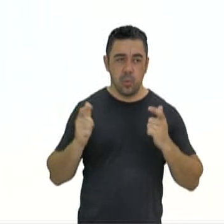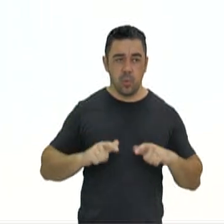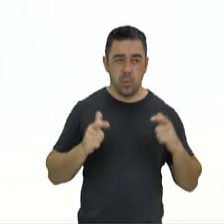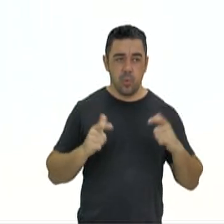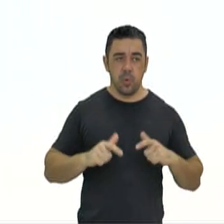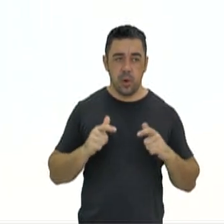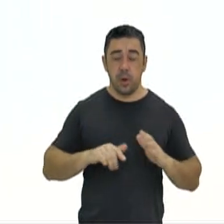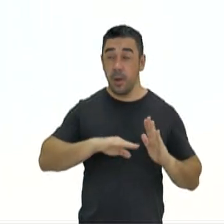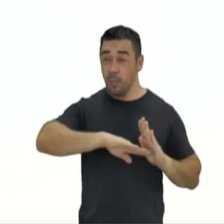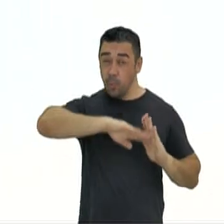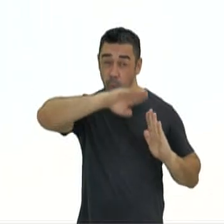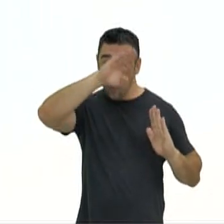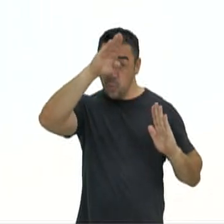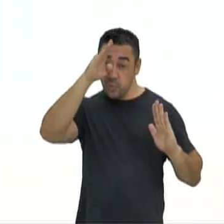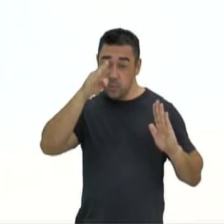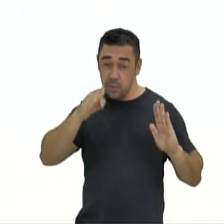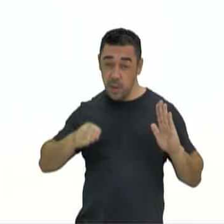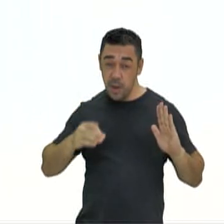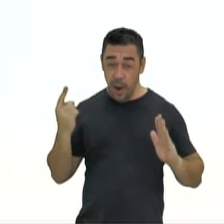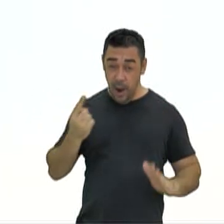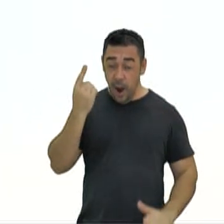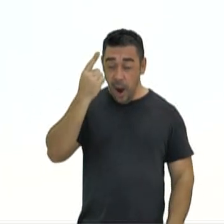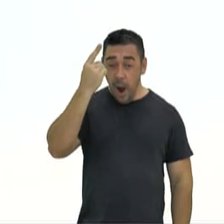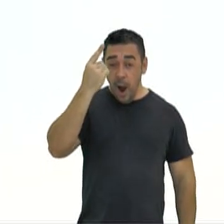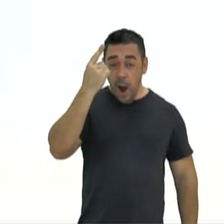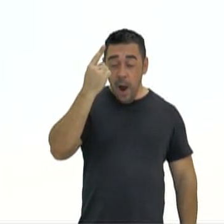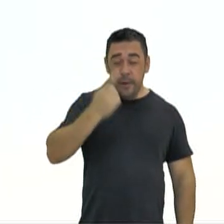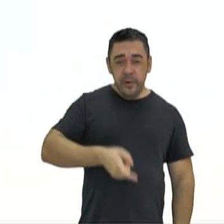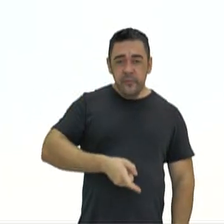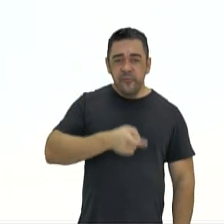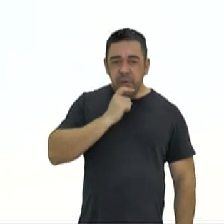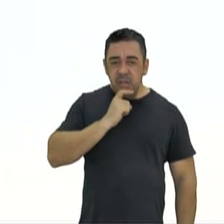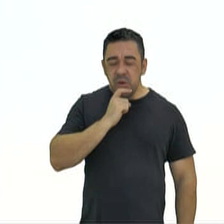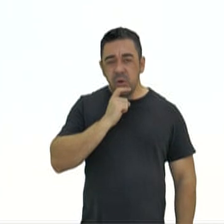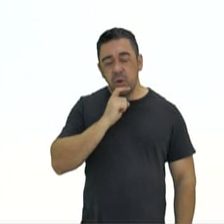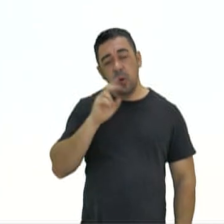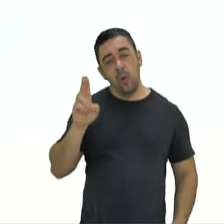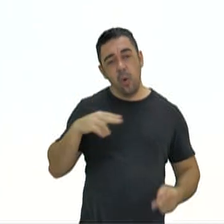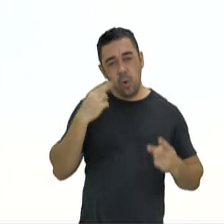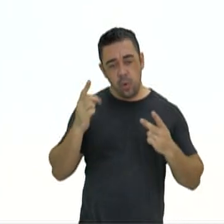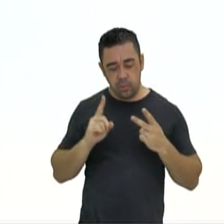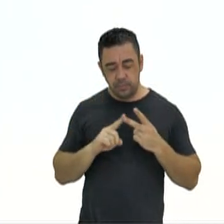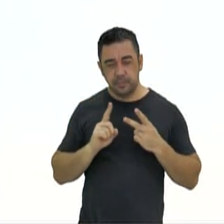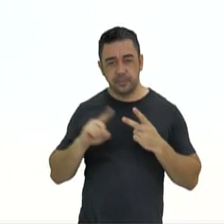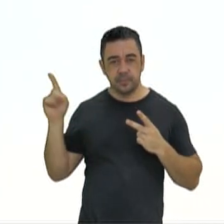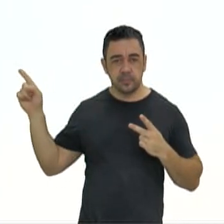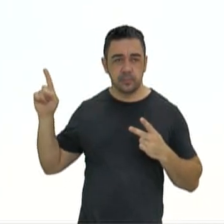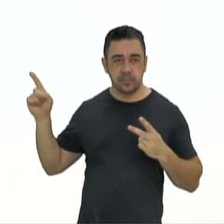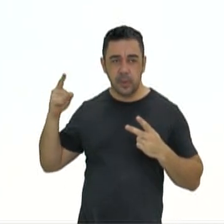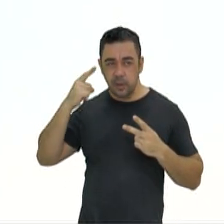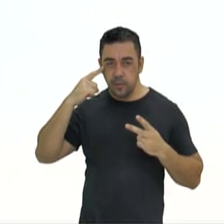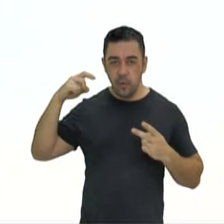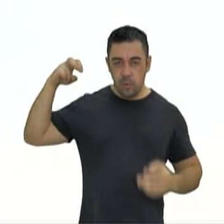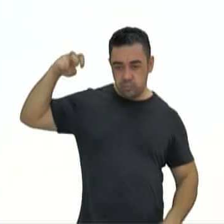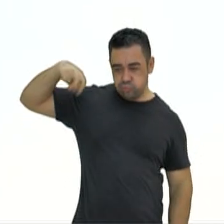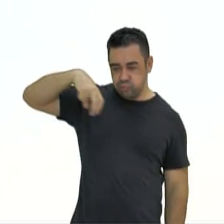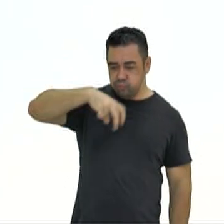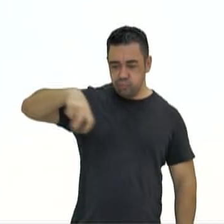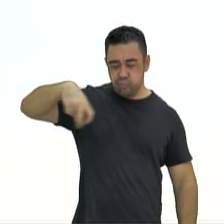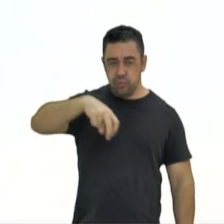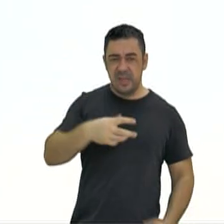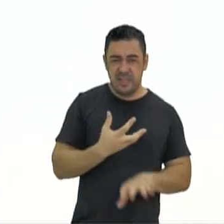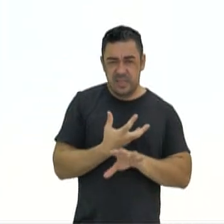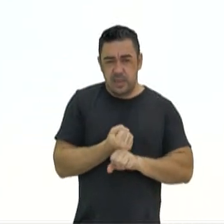com muita altitude e um ambiente frio, ou o GIF do lado direito, num ambiente muito